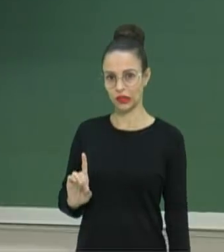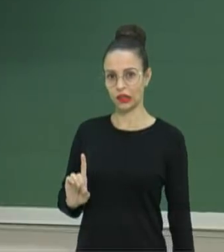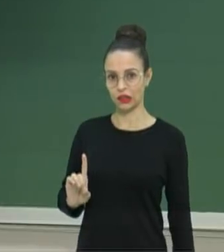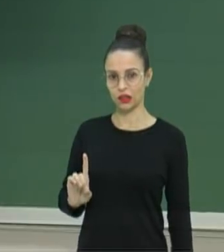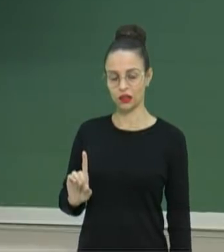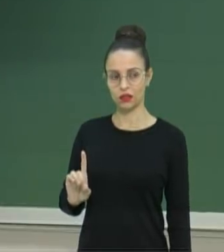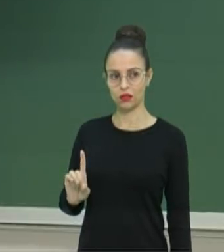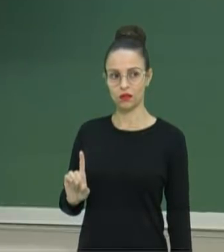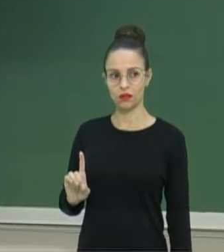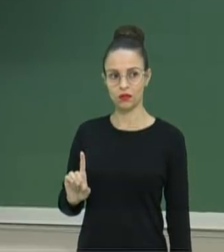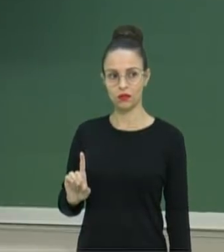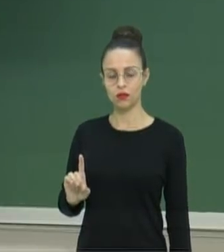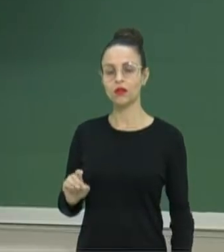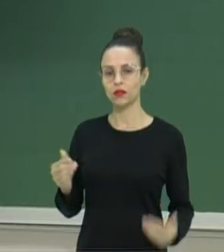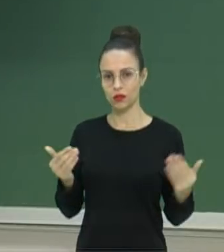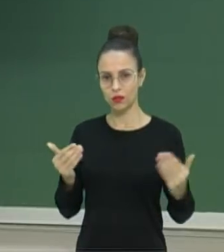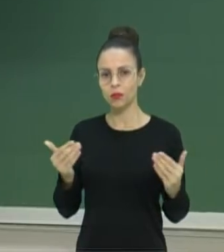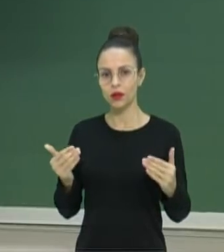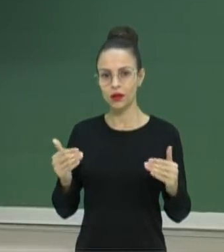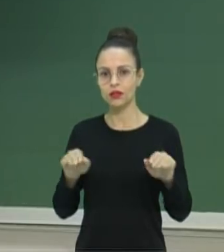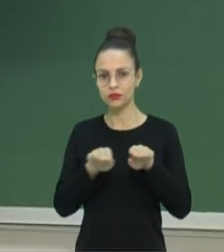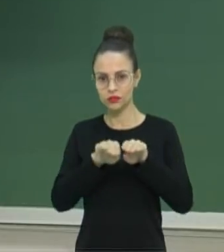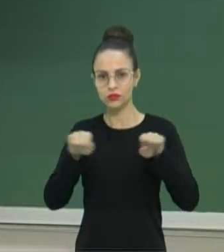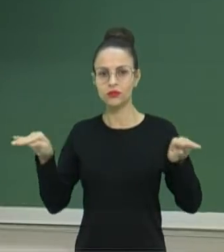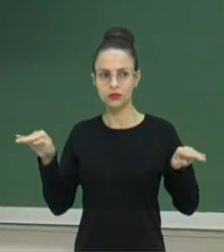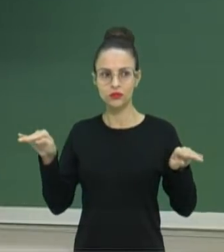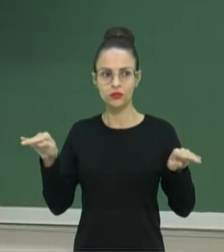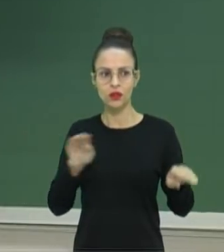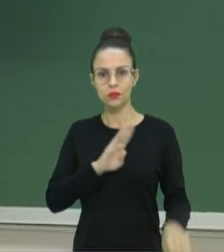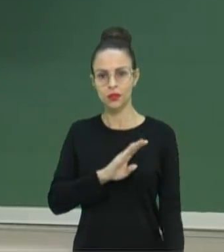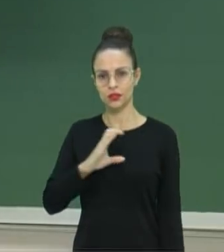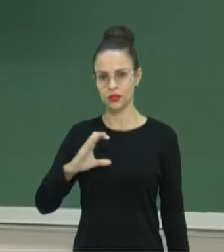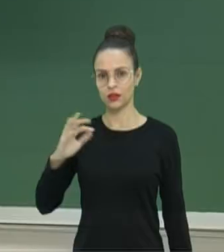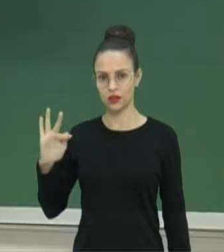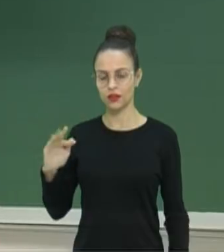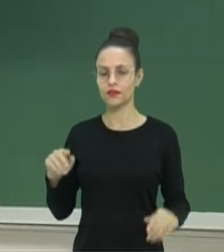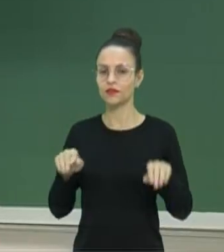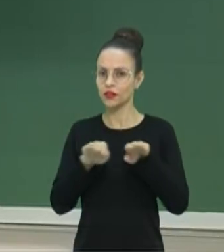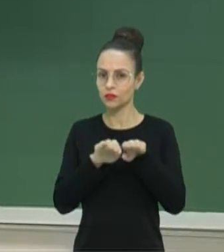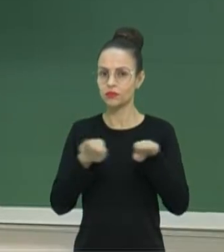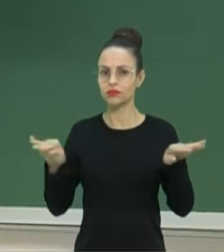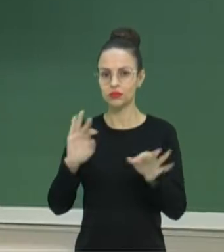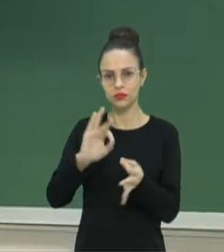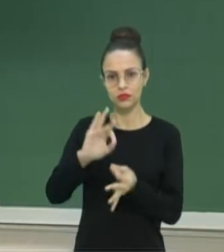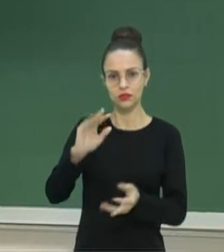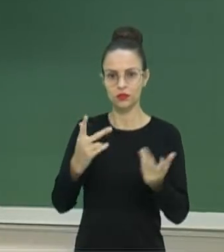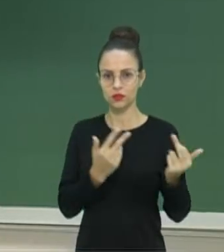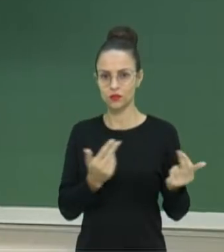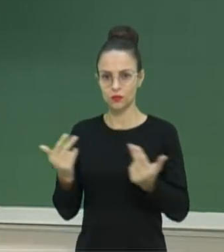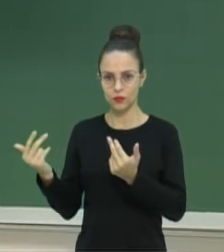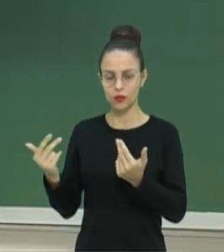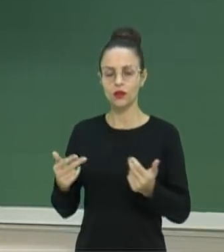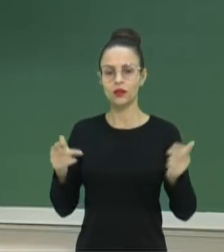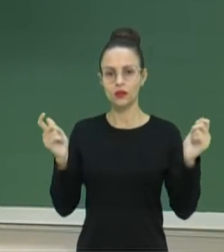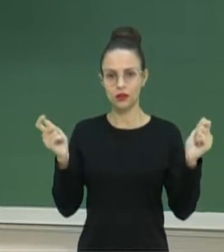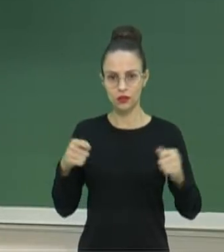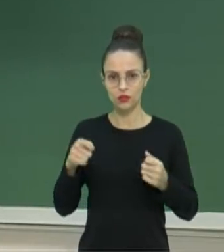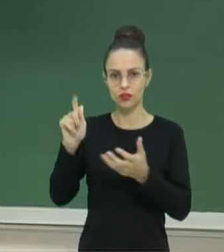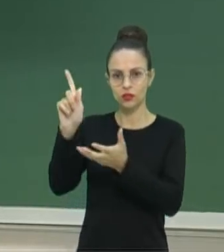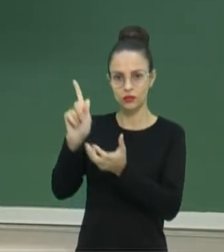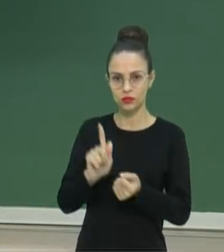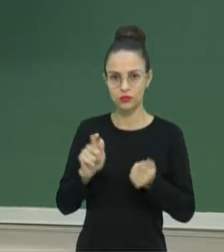D, né? Representa que eles vão estar sobre a mesma altura, né? Ou seja, a mesma energia potencial